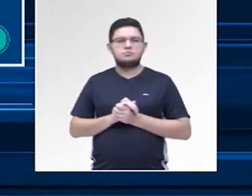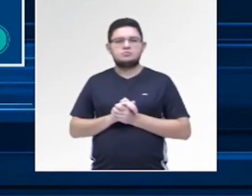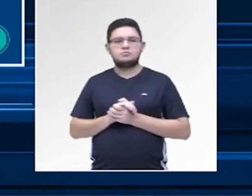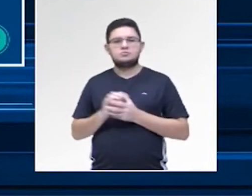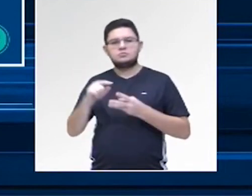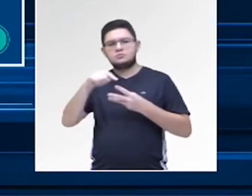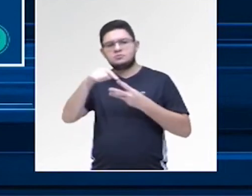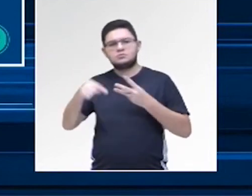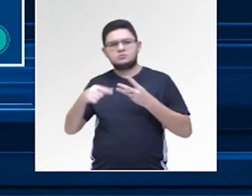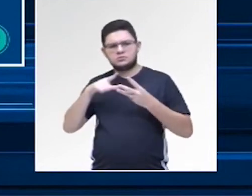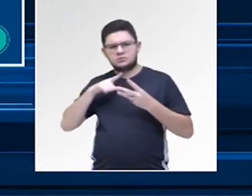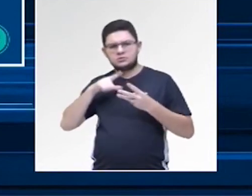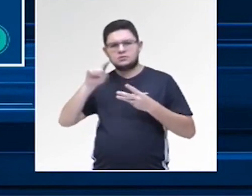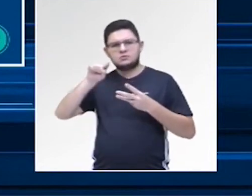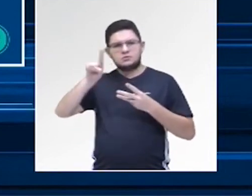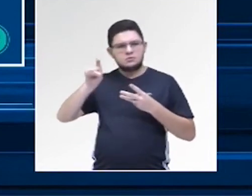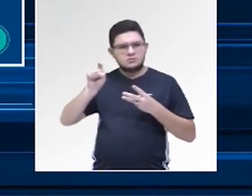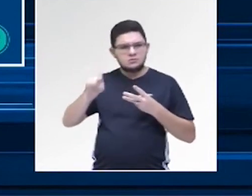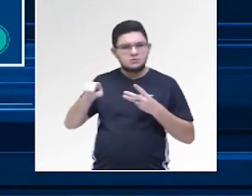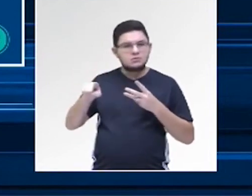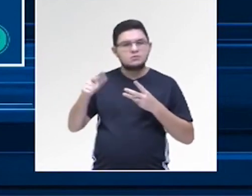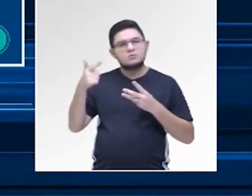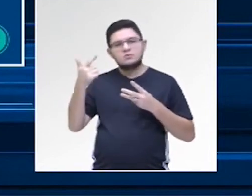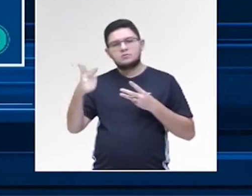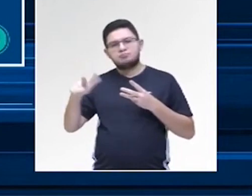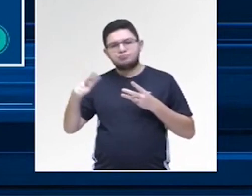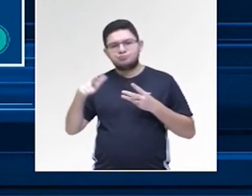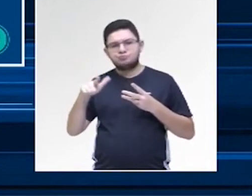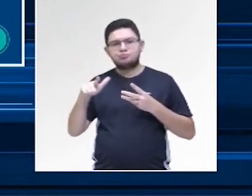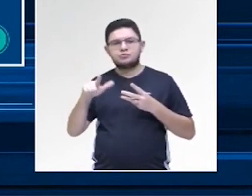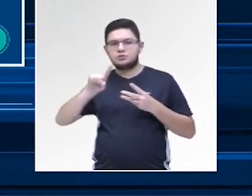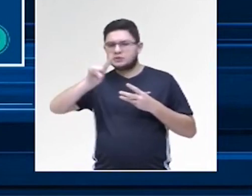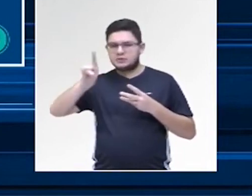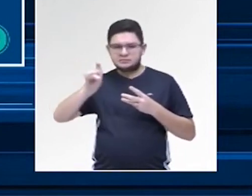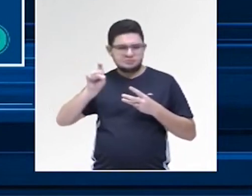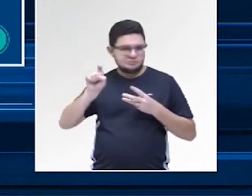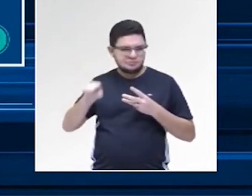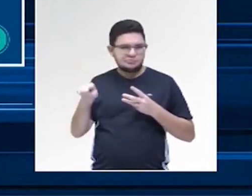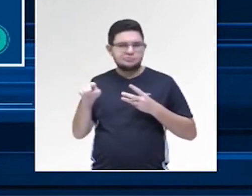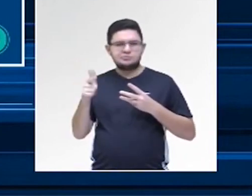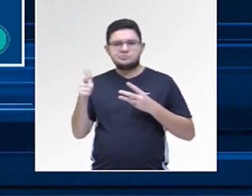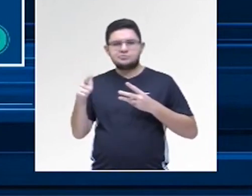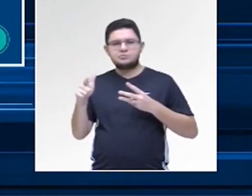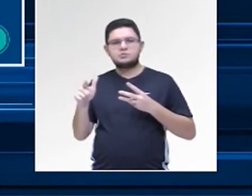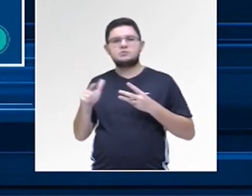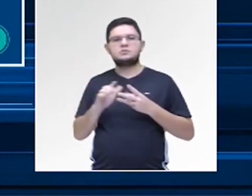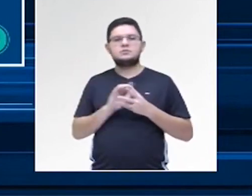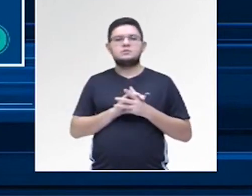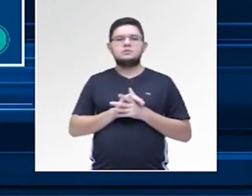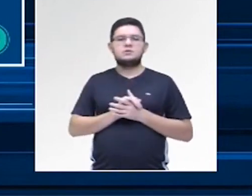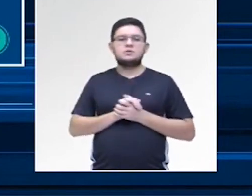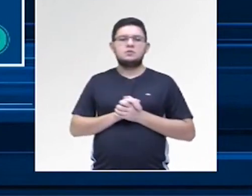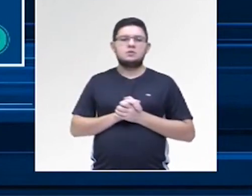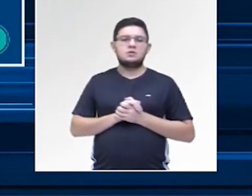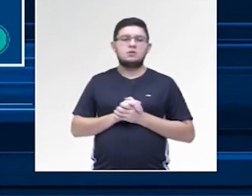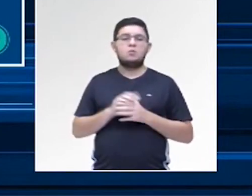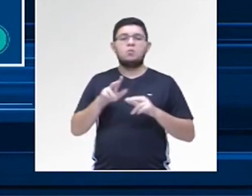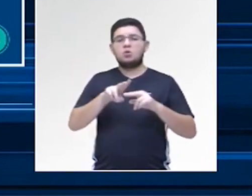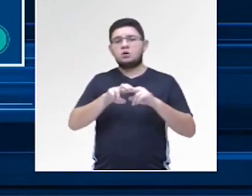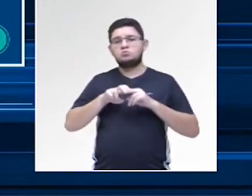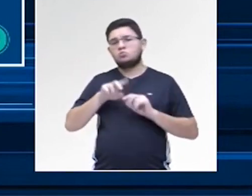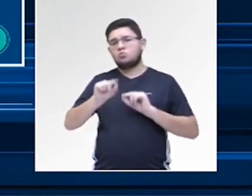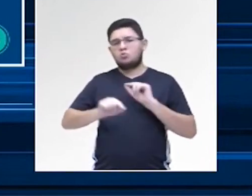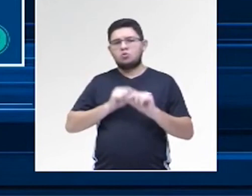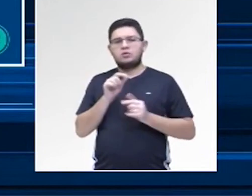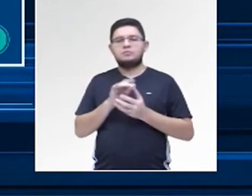tem nenhuma das duas, né? Tanto na letra B e na letra A, não termina com interrogações. Então, por isso, eu já